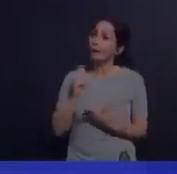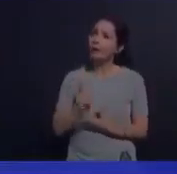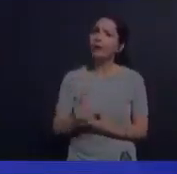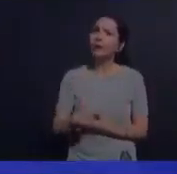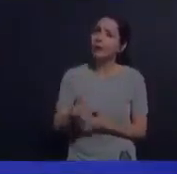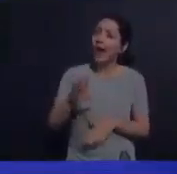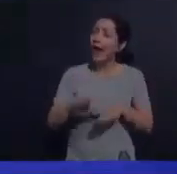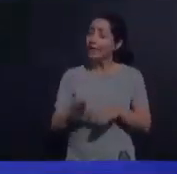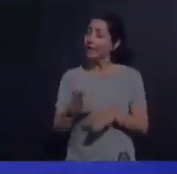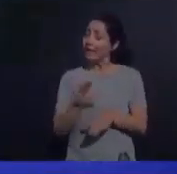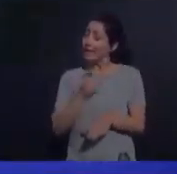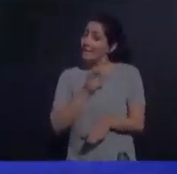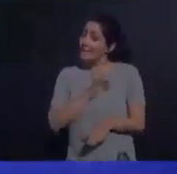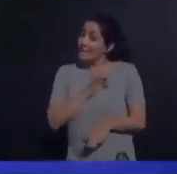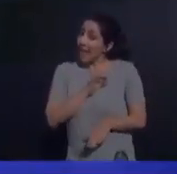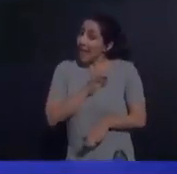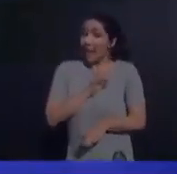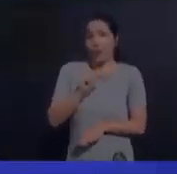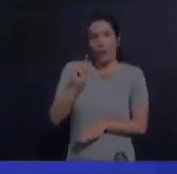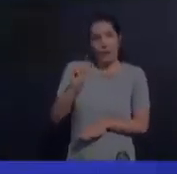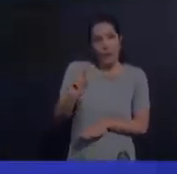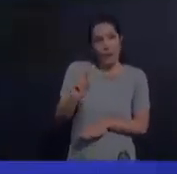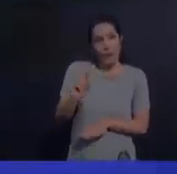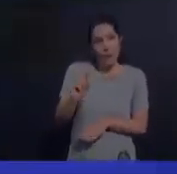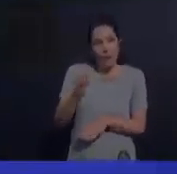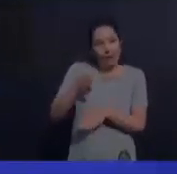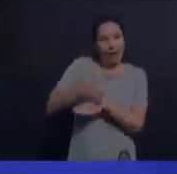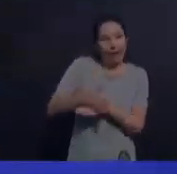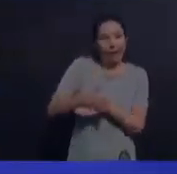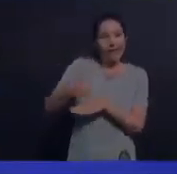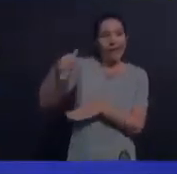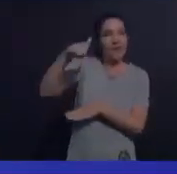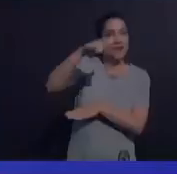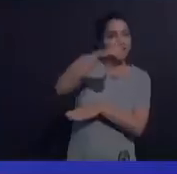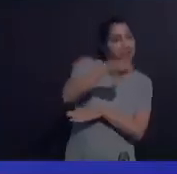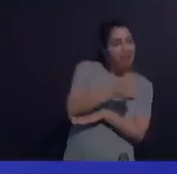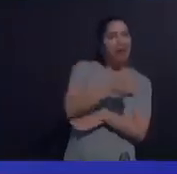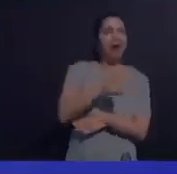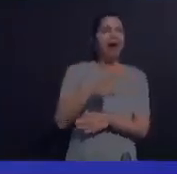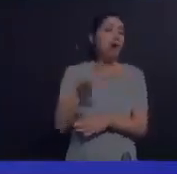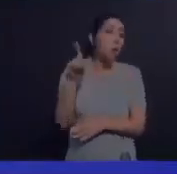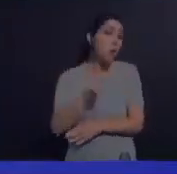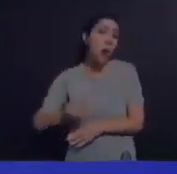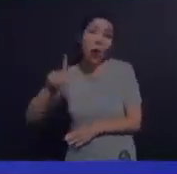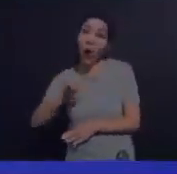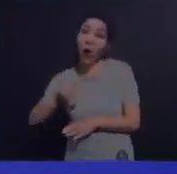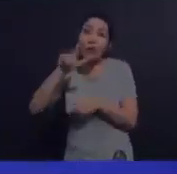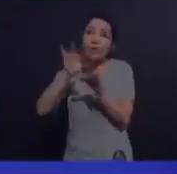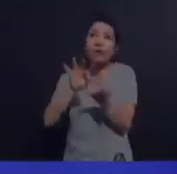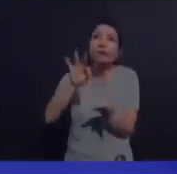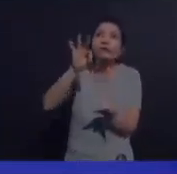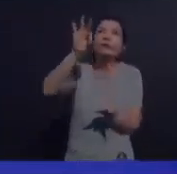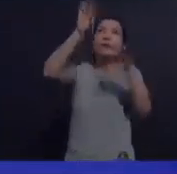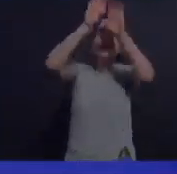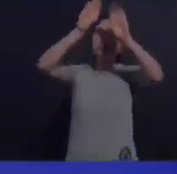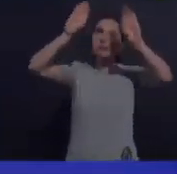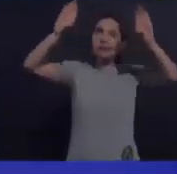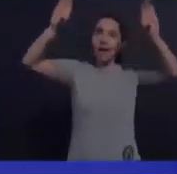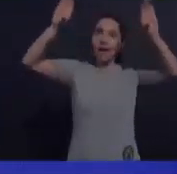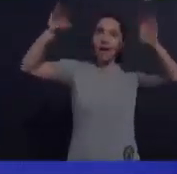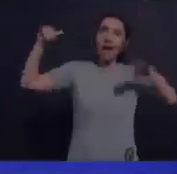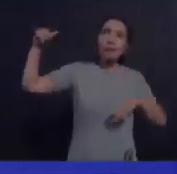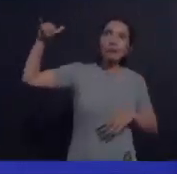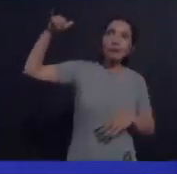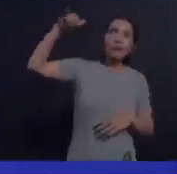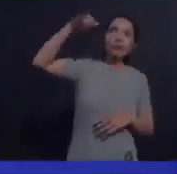tendo um pouquinho de medo gente quando entro dentro do avião é longe porque eu tô na altura exata lá no céu sabe que eu faço